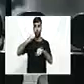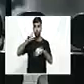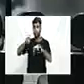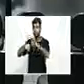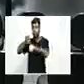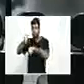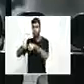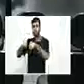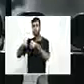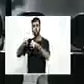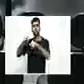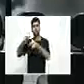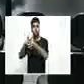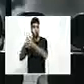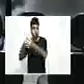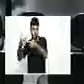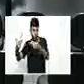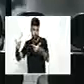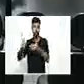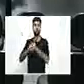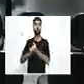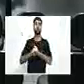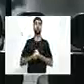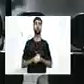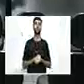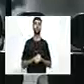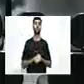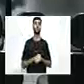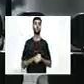Viçosa na forma que